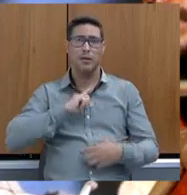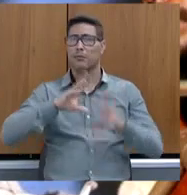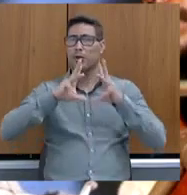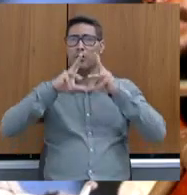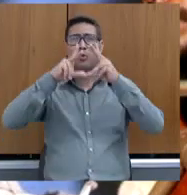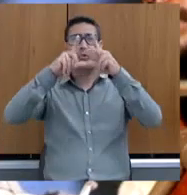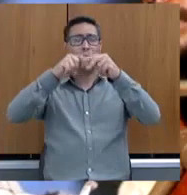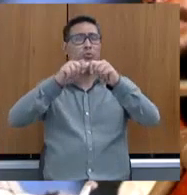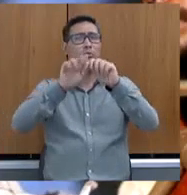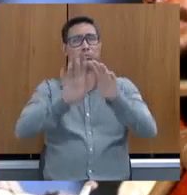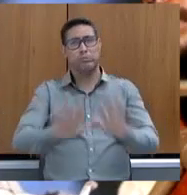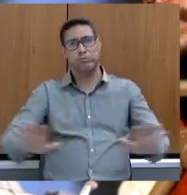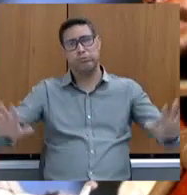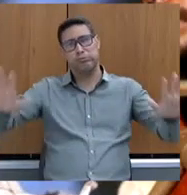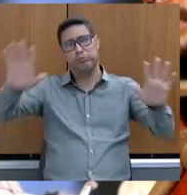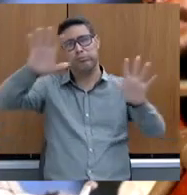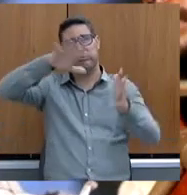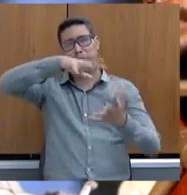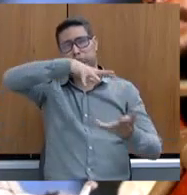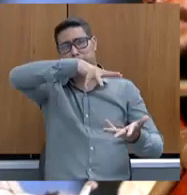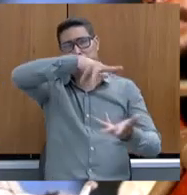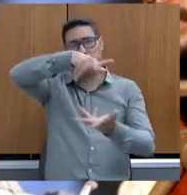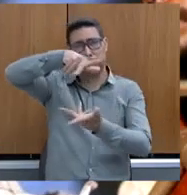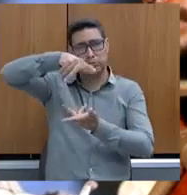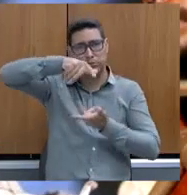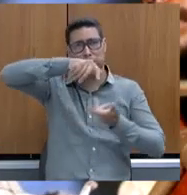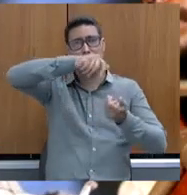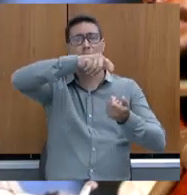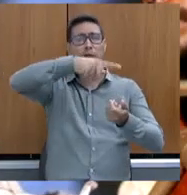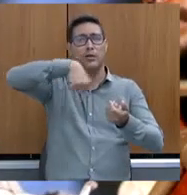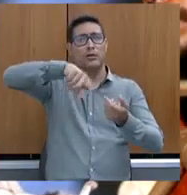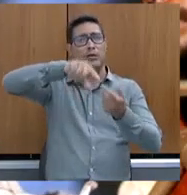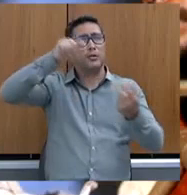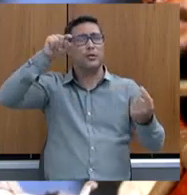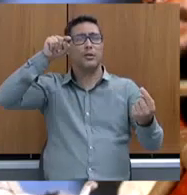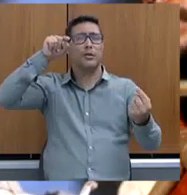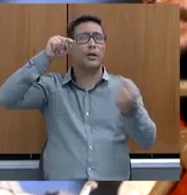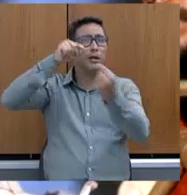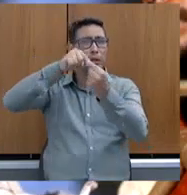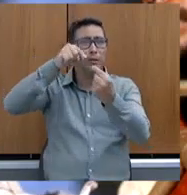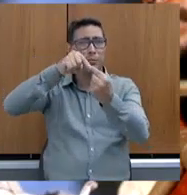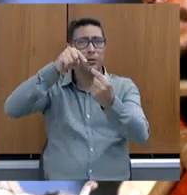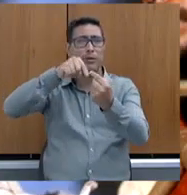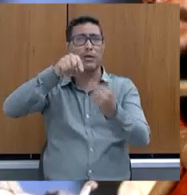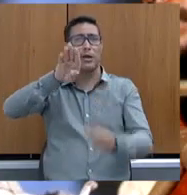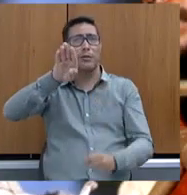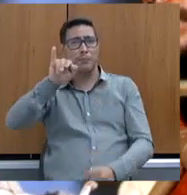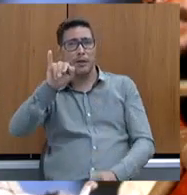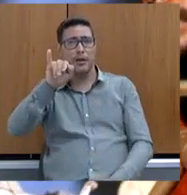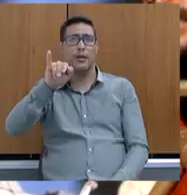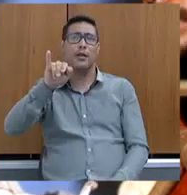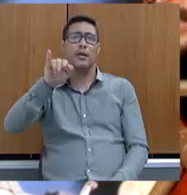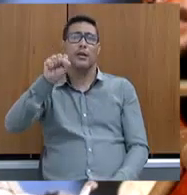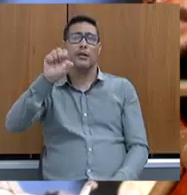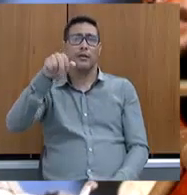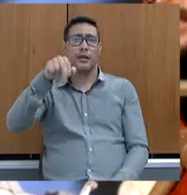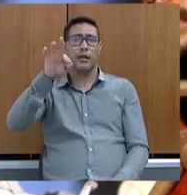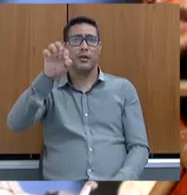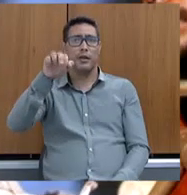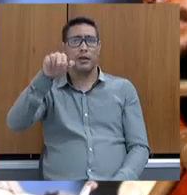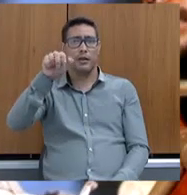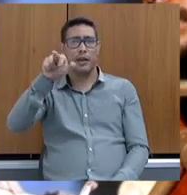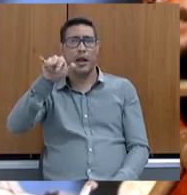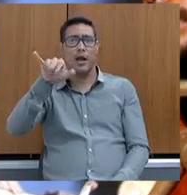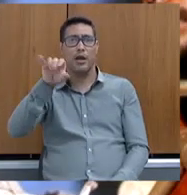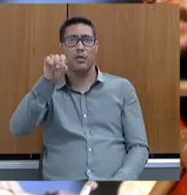todos os outros lugares do mundo que foi nas comemorações do Bicentenário Eu costumo dizer muito para o iefa